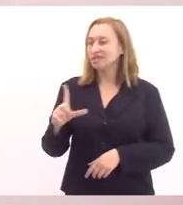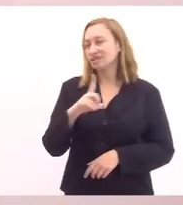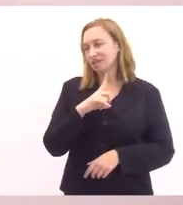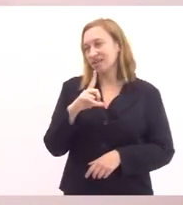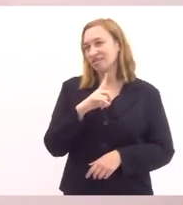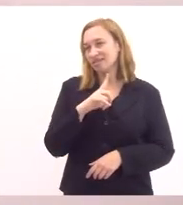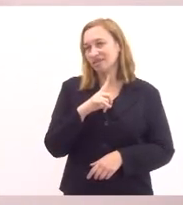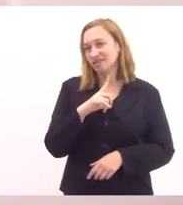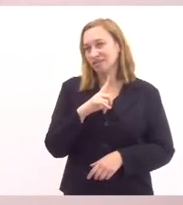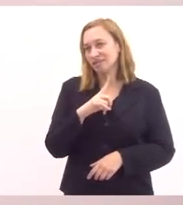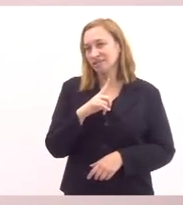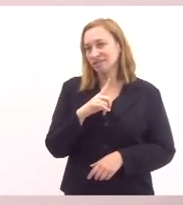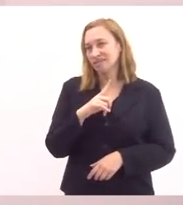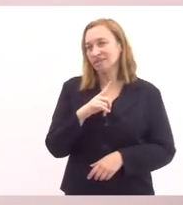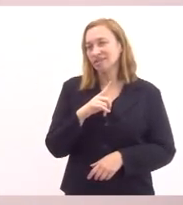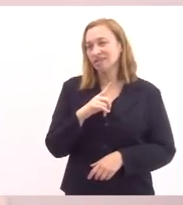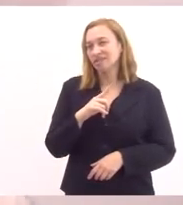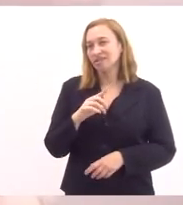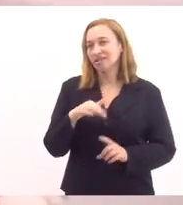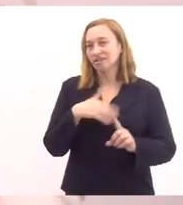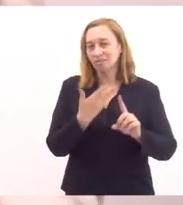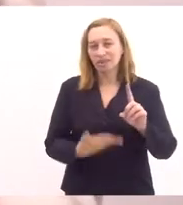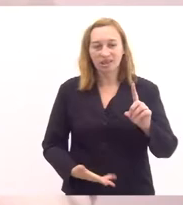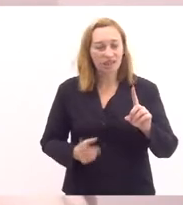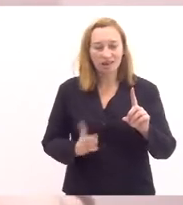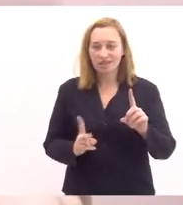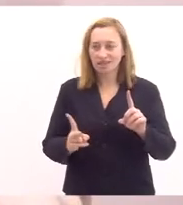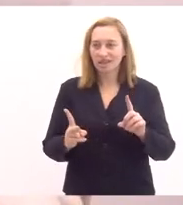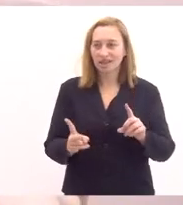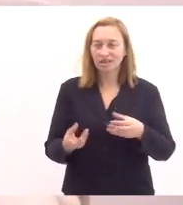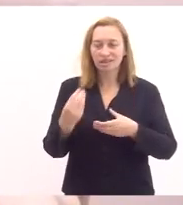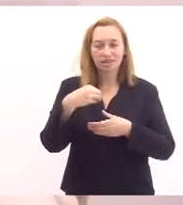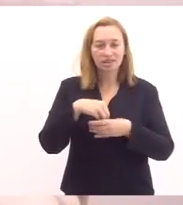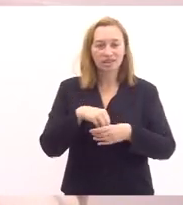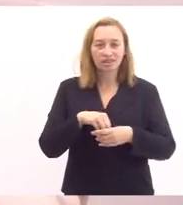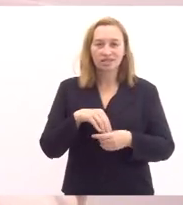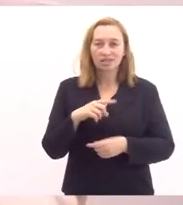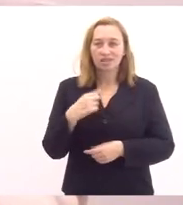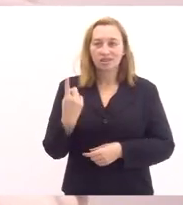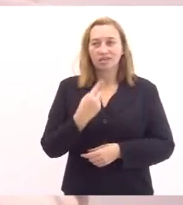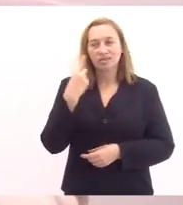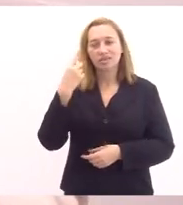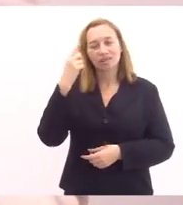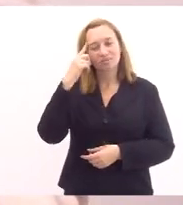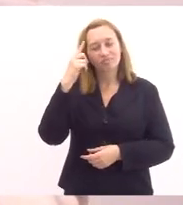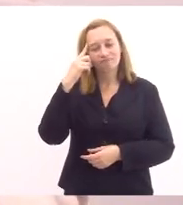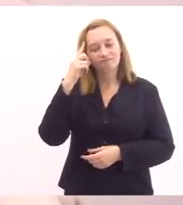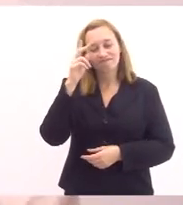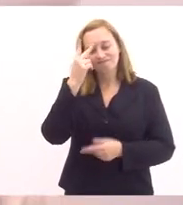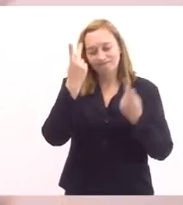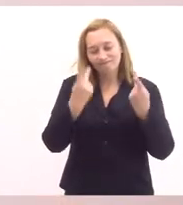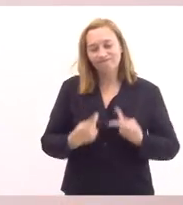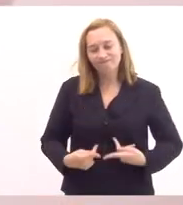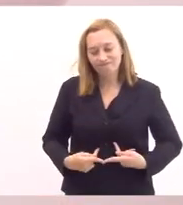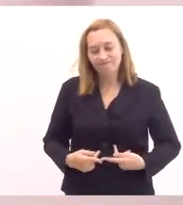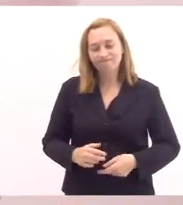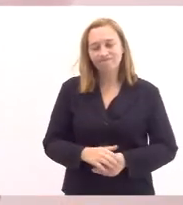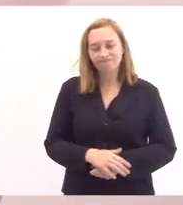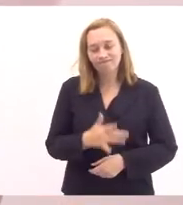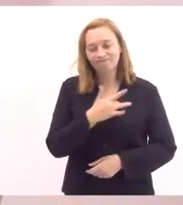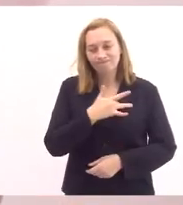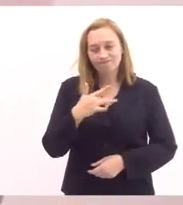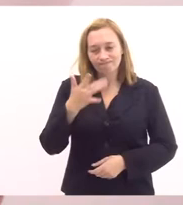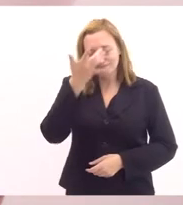aí ela assim sempre vão homenagear sempre vai estar no nosso Panteão das heroínas da humanização da a